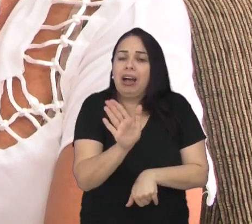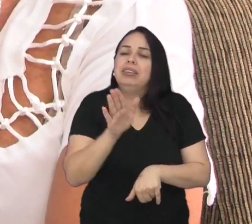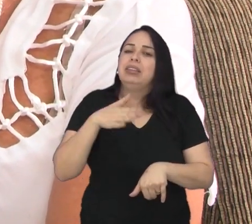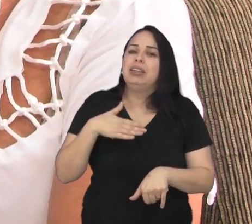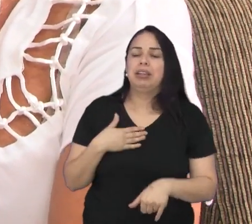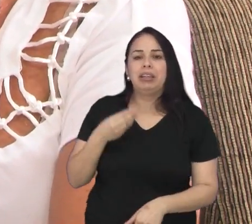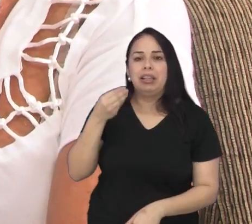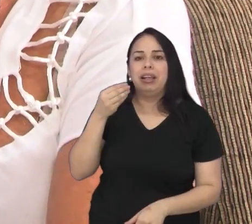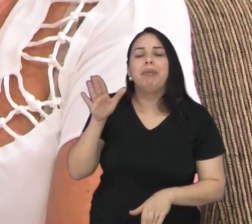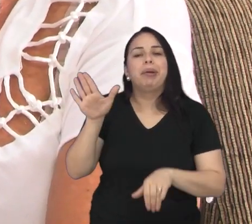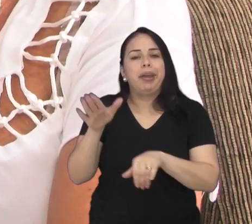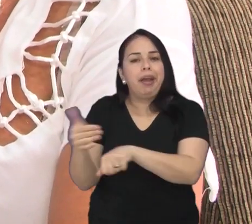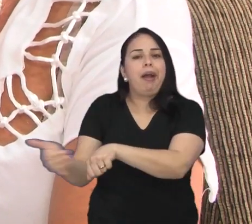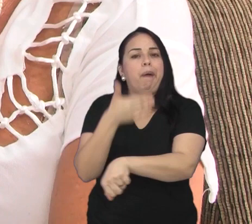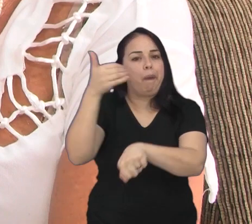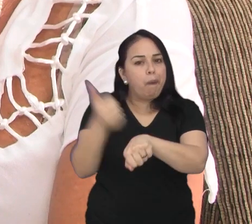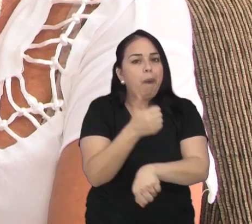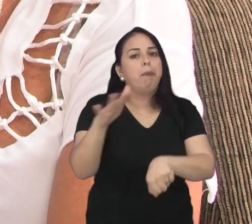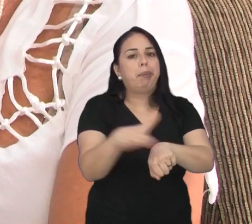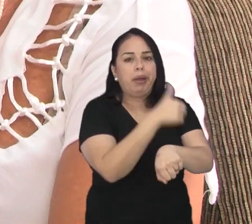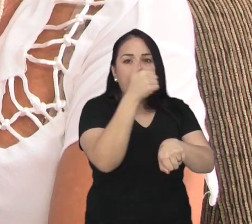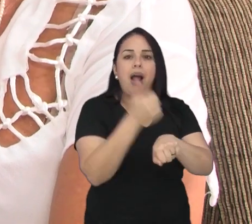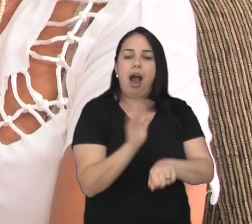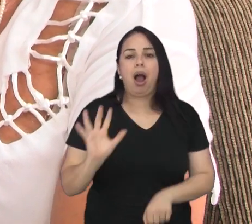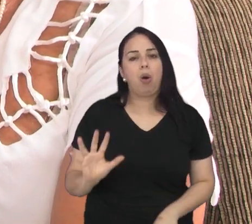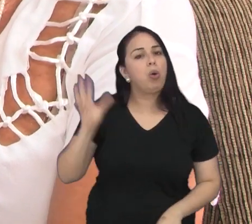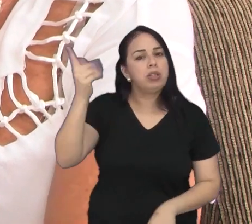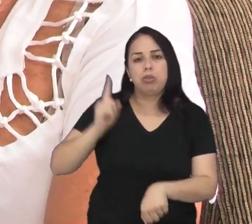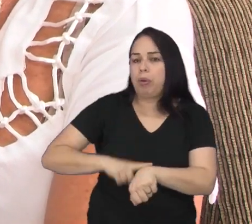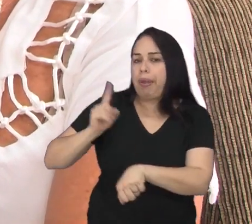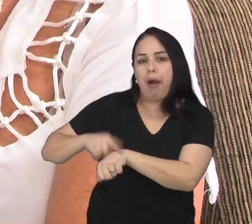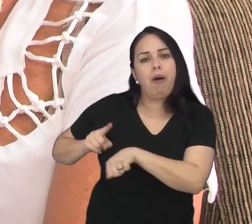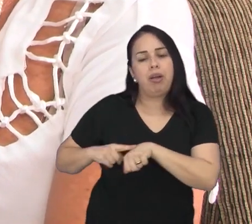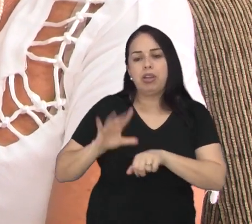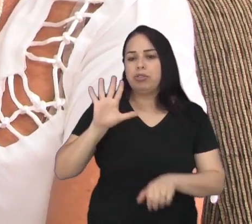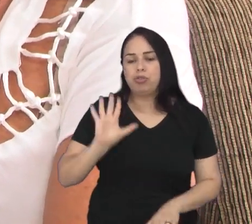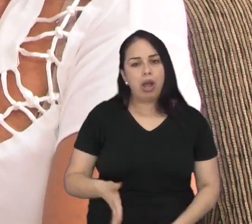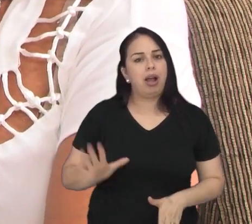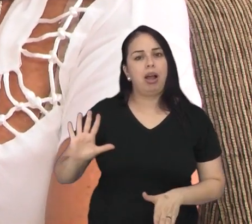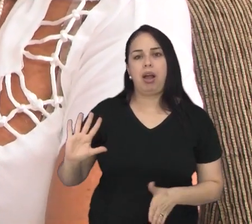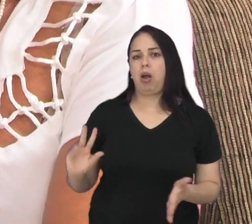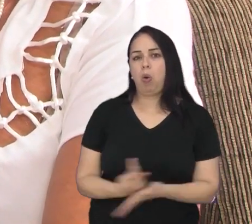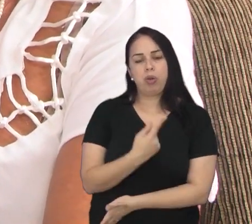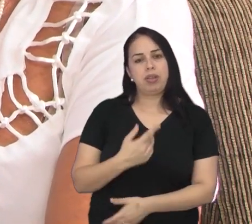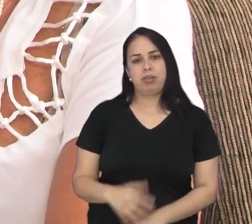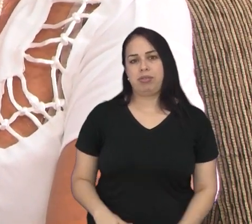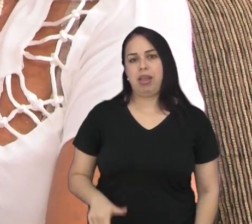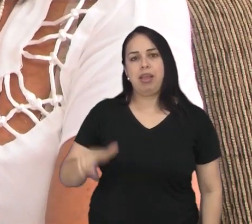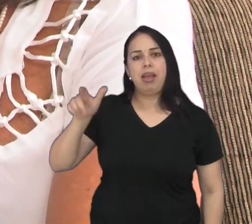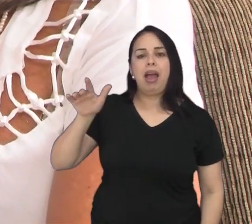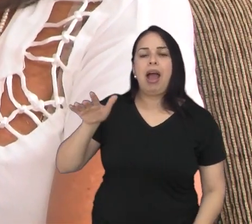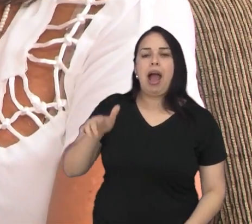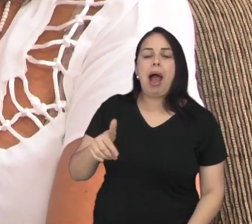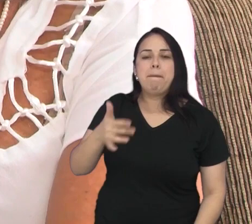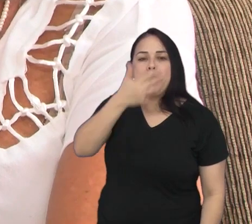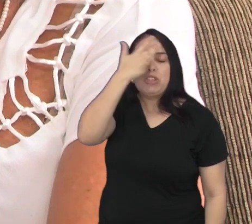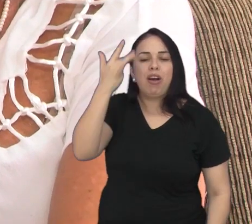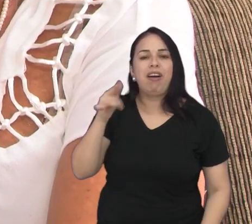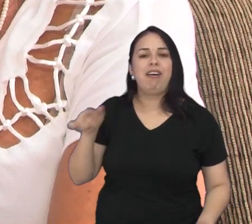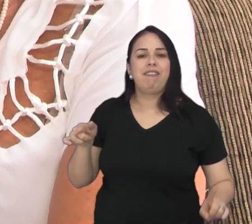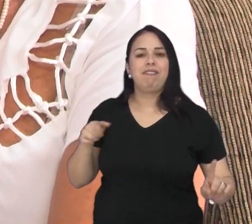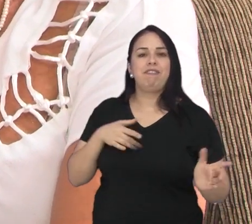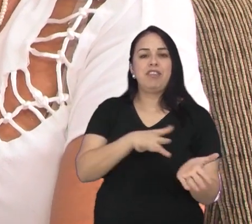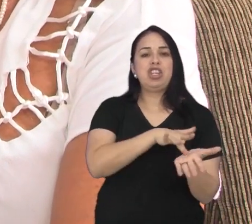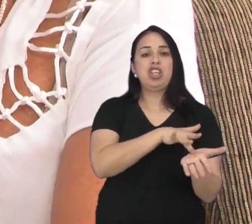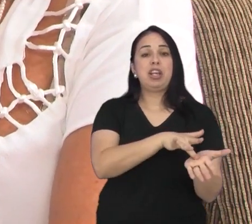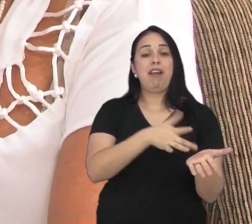faz aquilo, porque tentativa de golpe tem toda hora. São pessoas, já aconteceu, passando por minha filha, com aquela